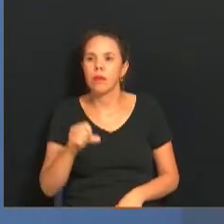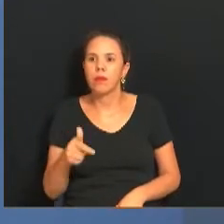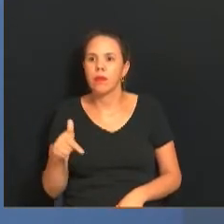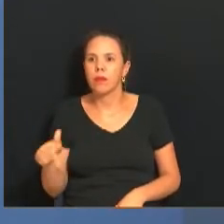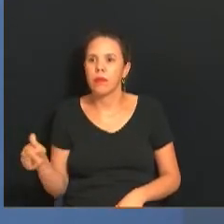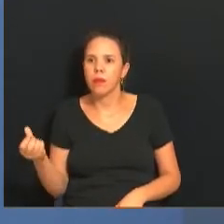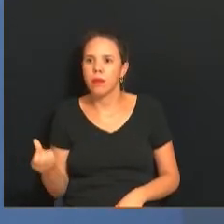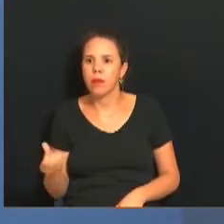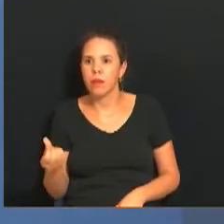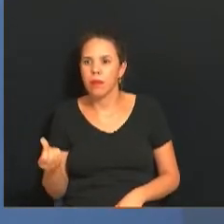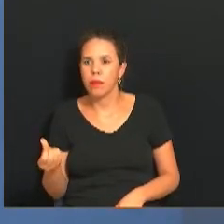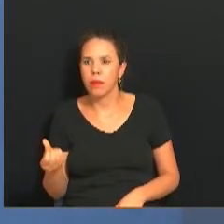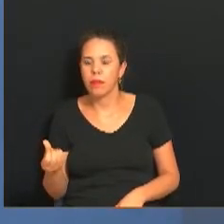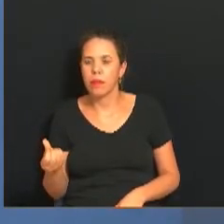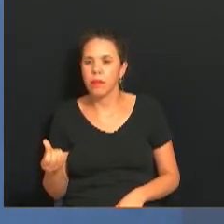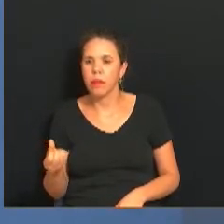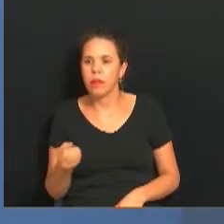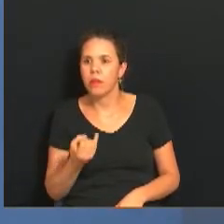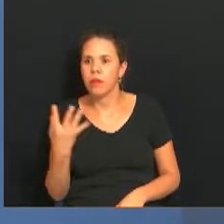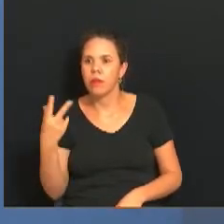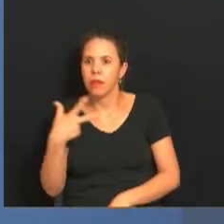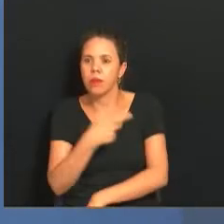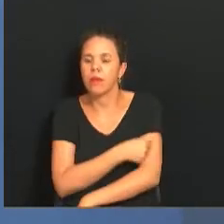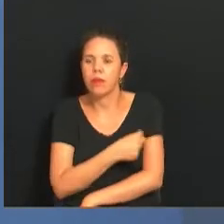944.976 segundas doses,